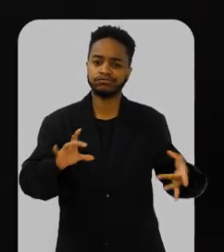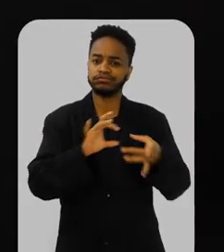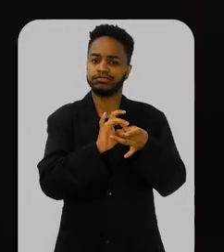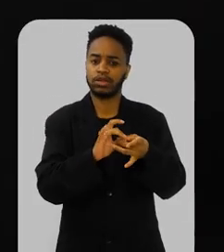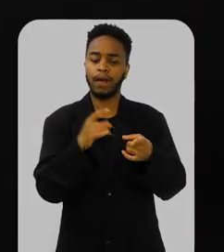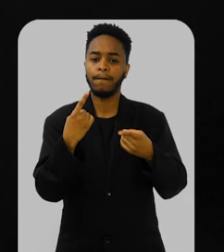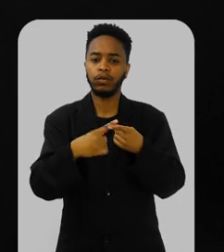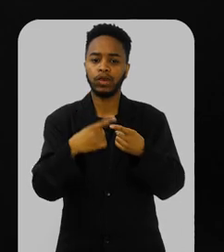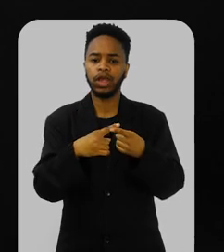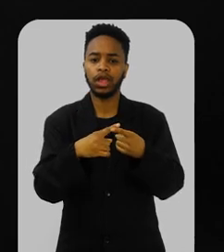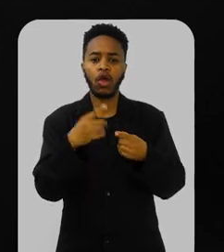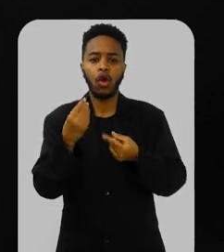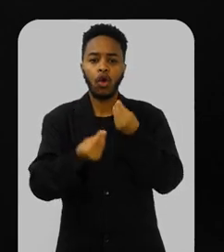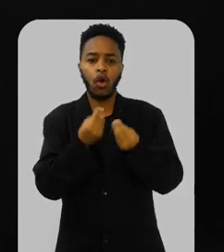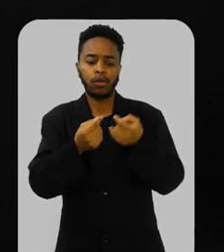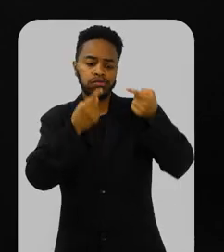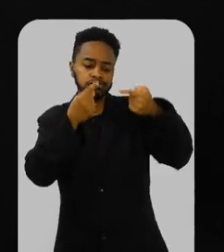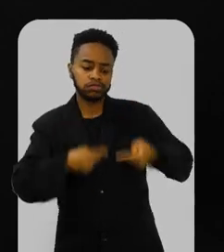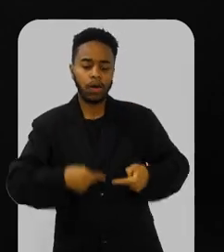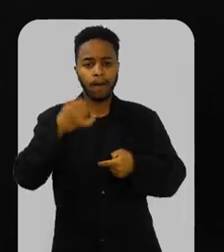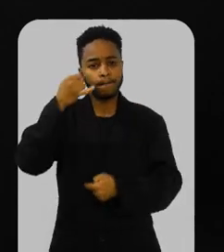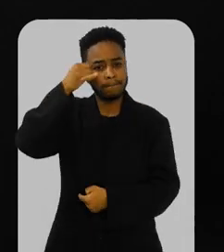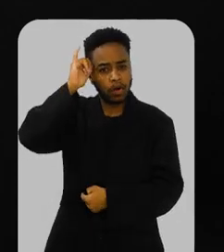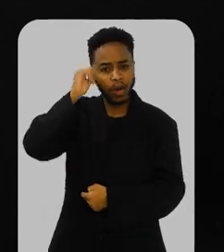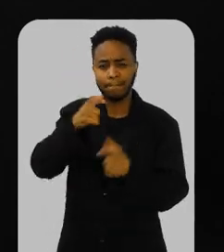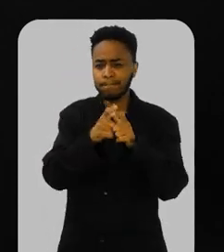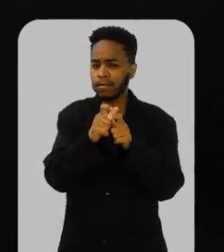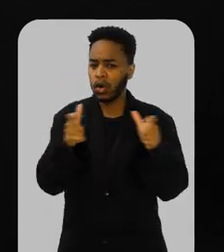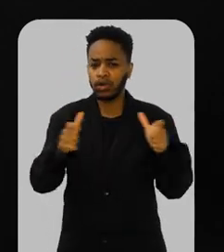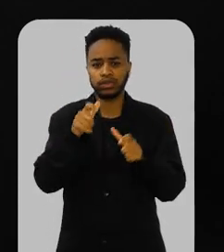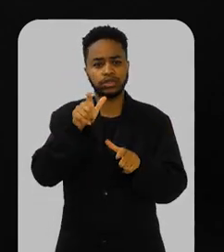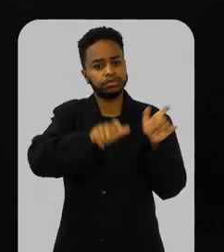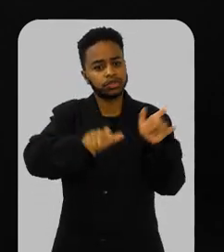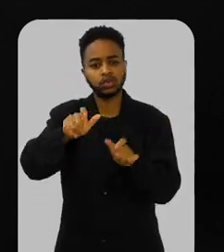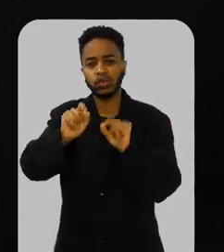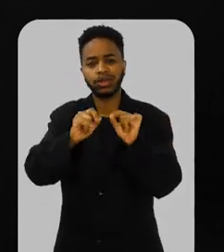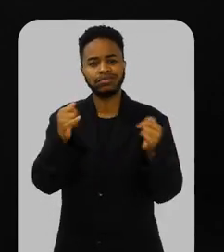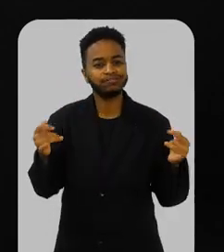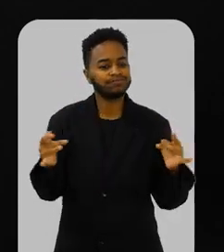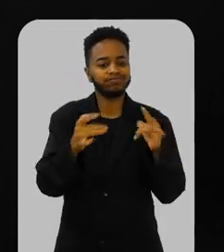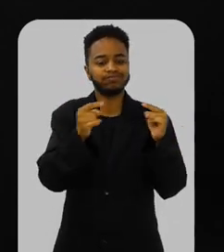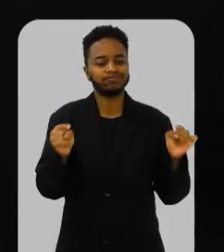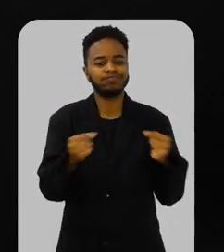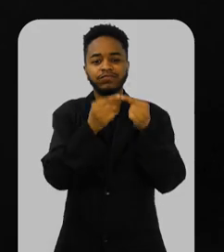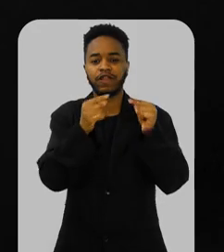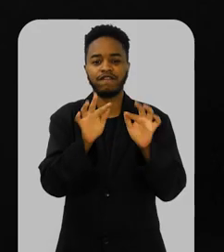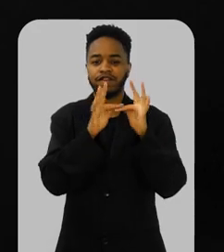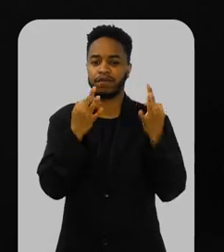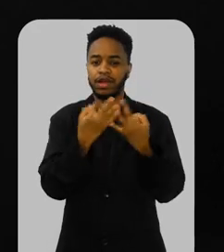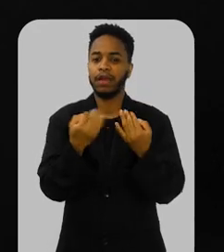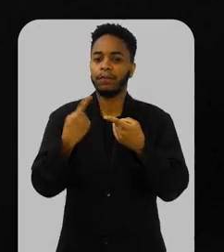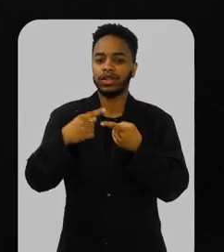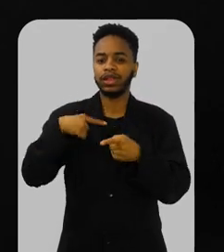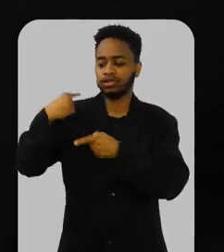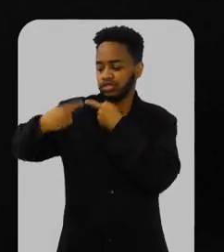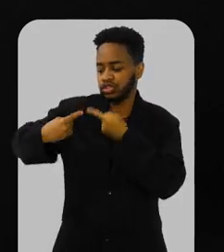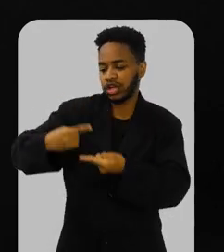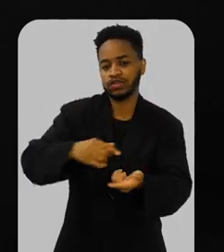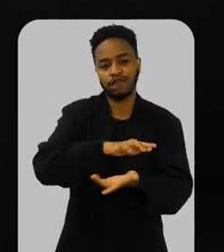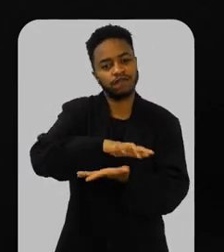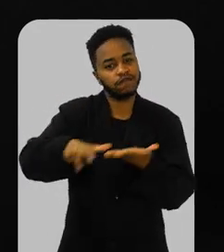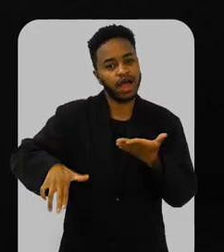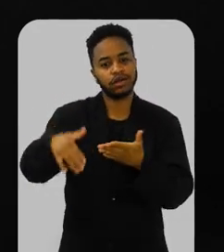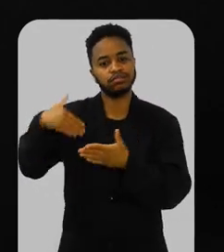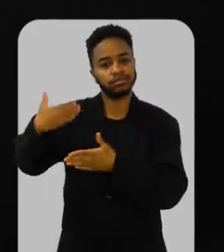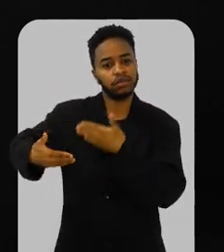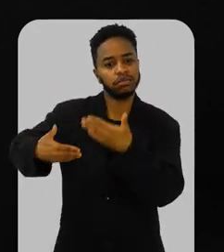bois é muito com as pessoas de Parintins, com a maioria das pessoas, é muito familiar. Então você tem muitas gerações de famílias que